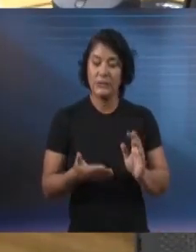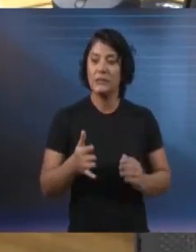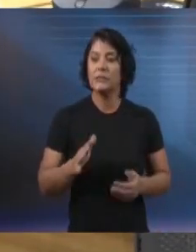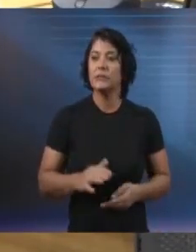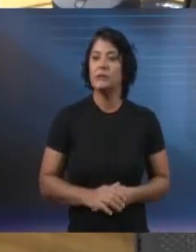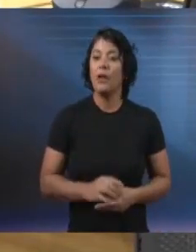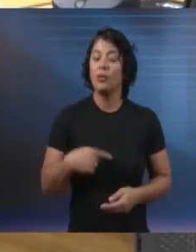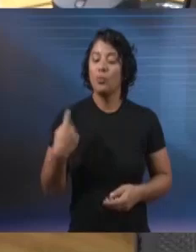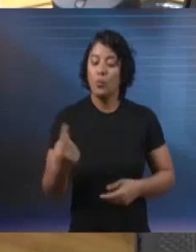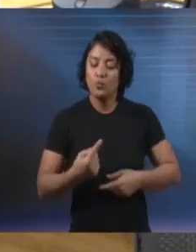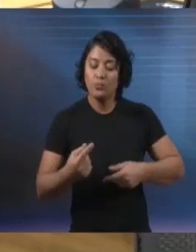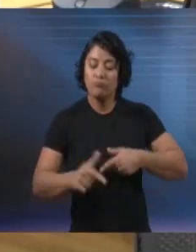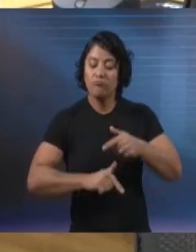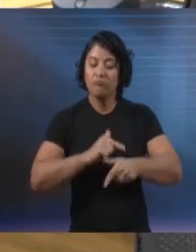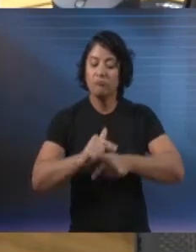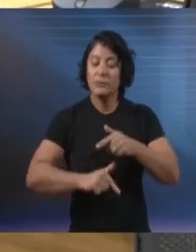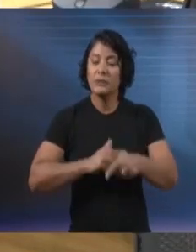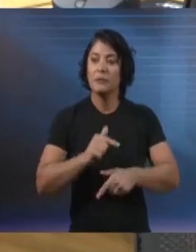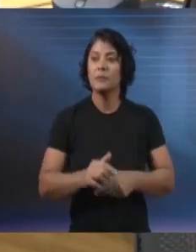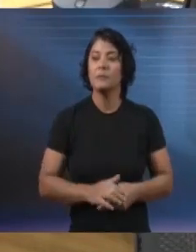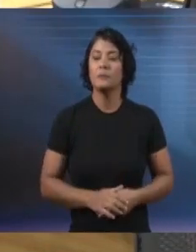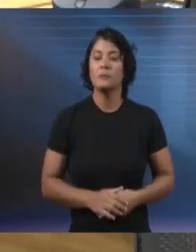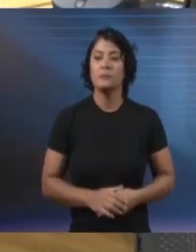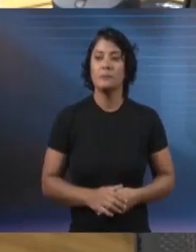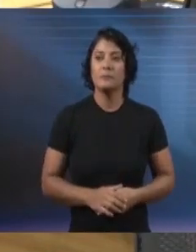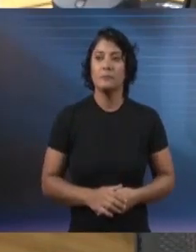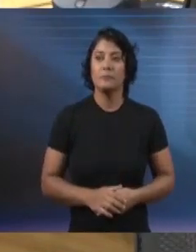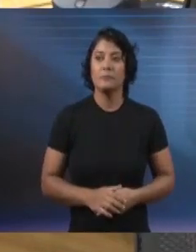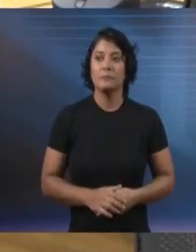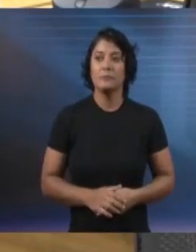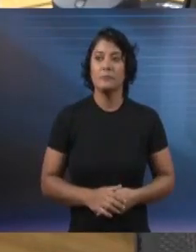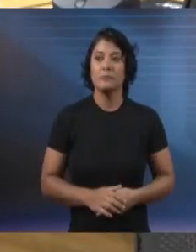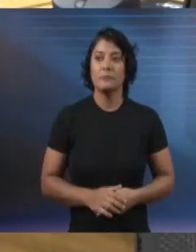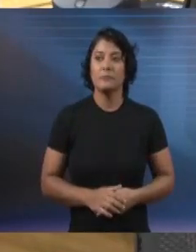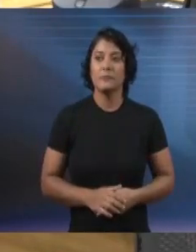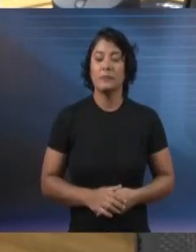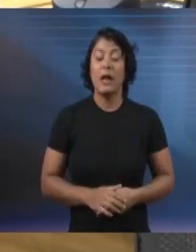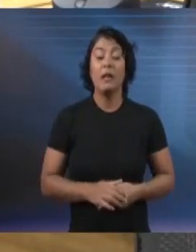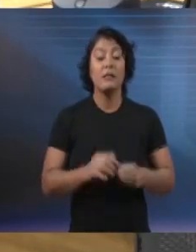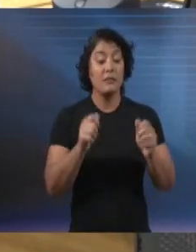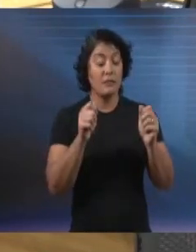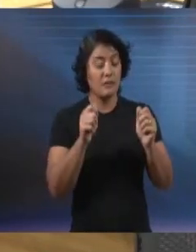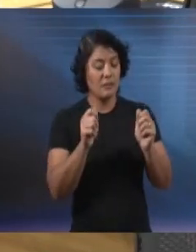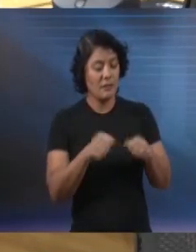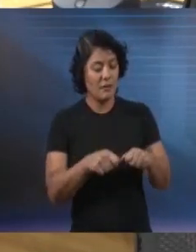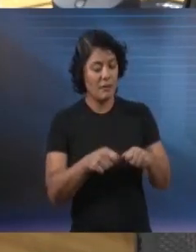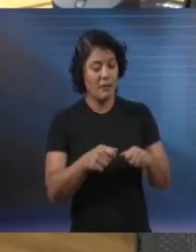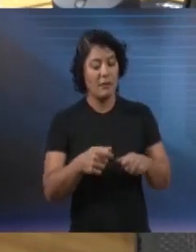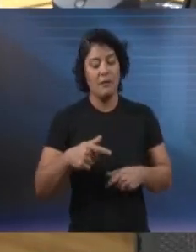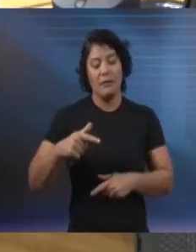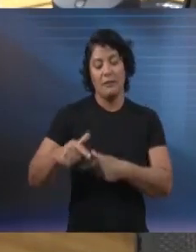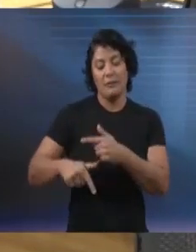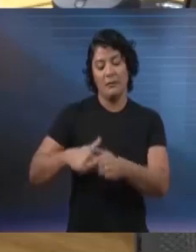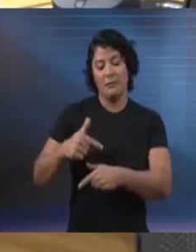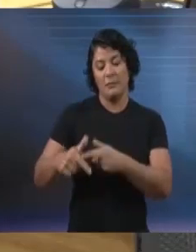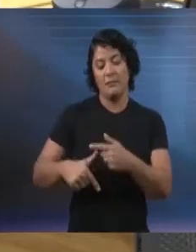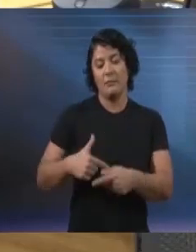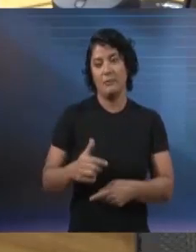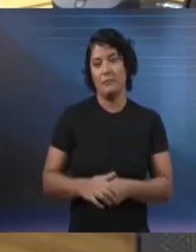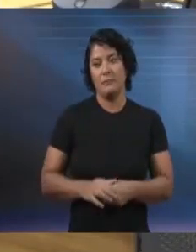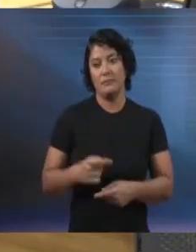o nosso trabalho frente à cadeia produtiva mais importante do nosso estado,